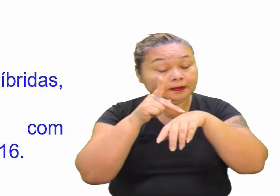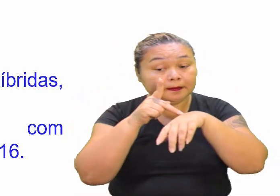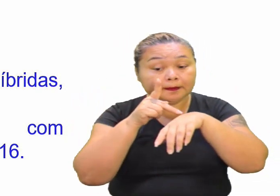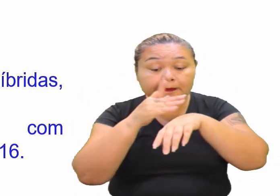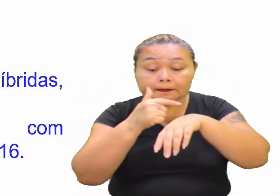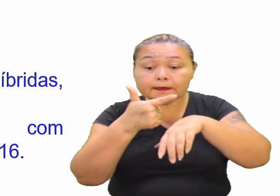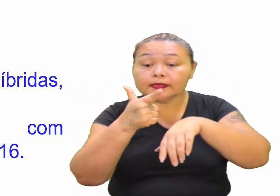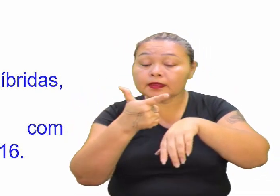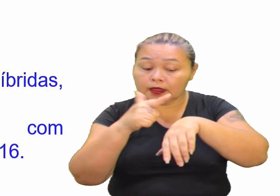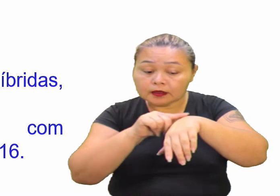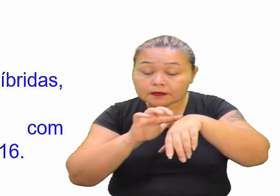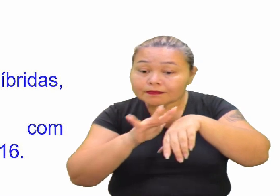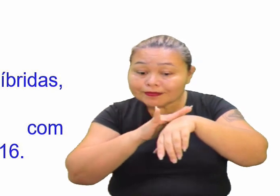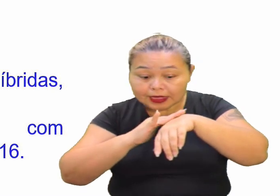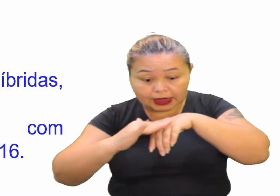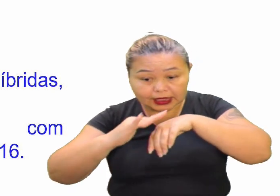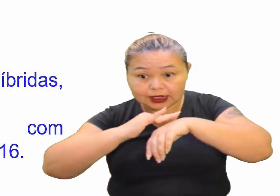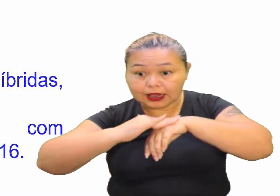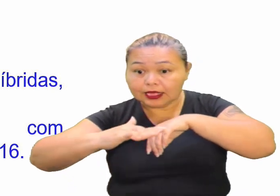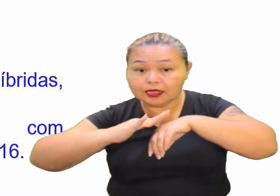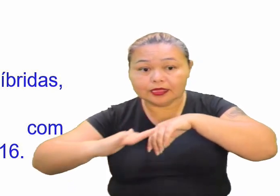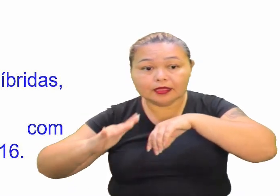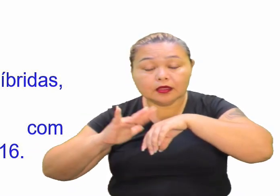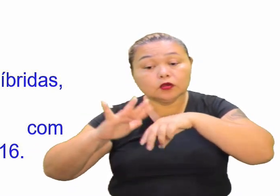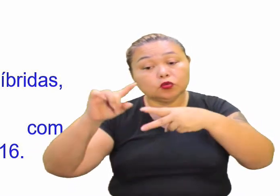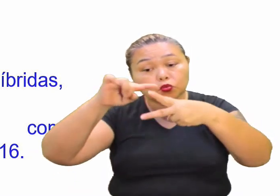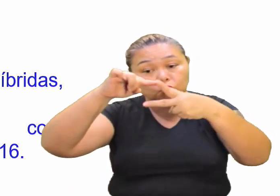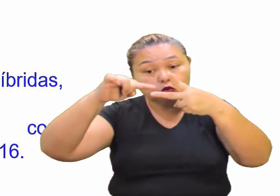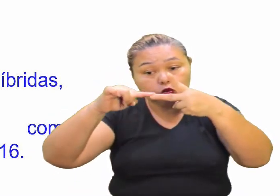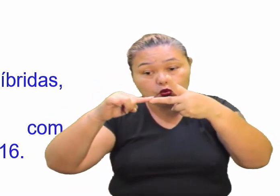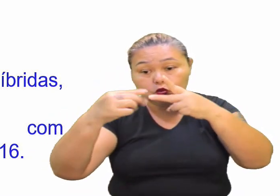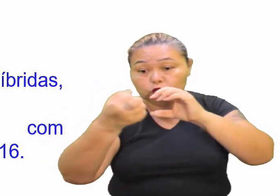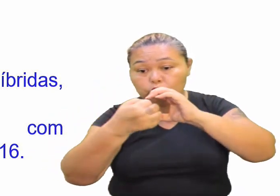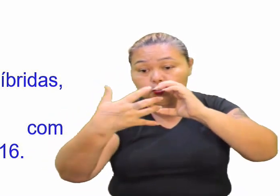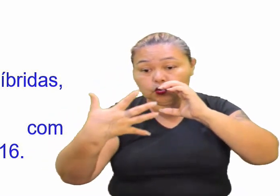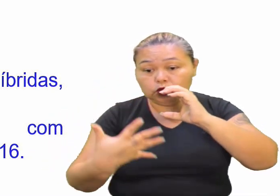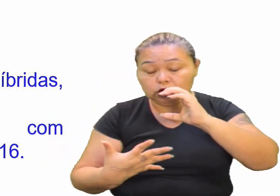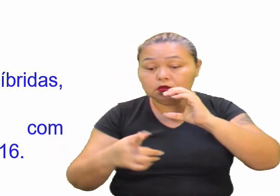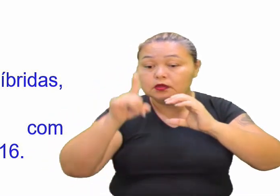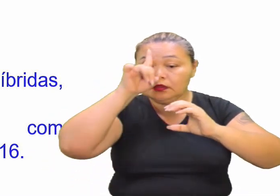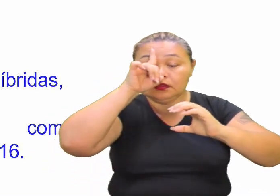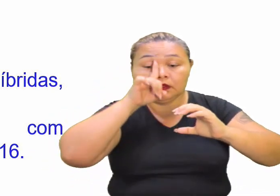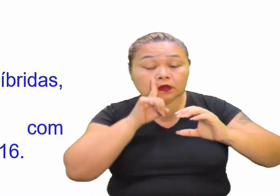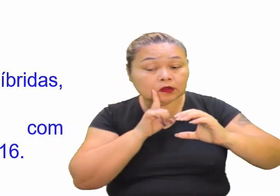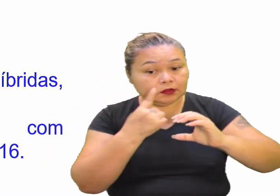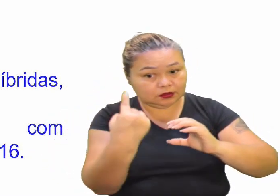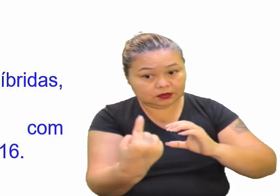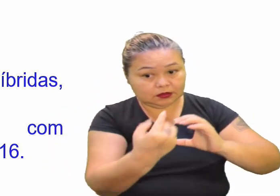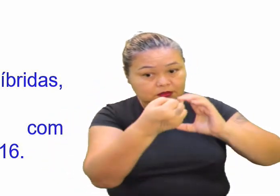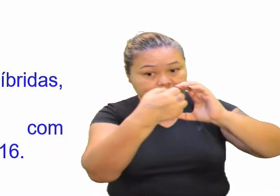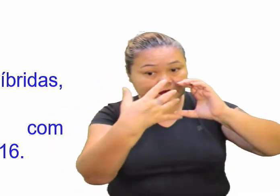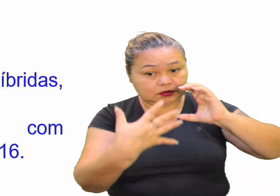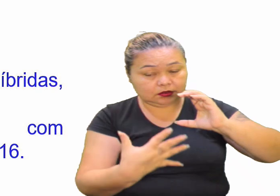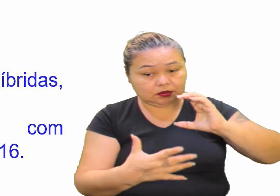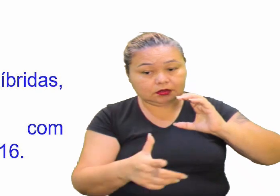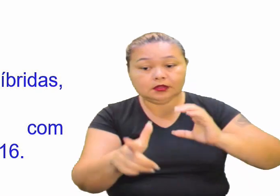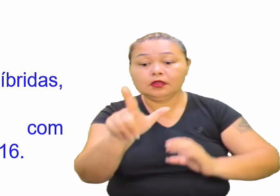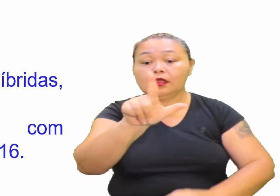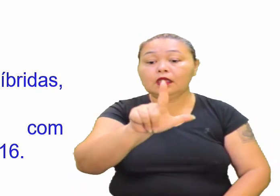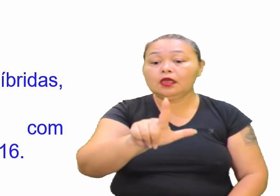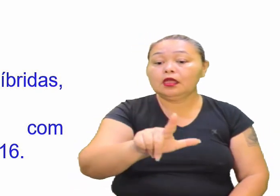e lisas. Ó, são duas características. A amarela é uma característica.